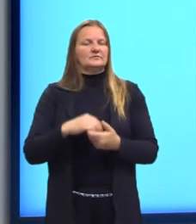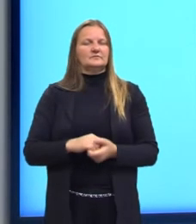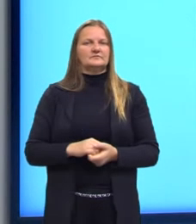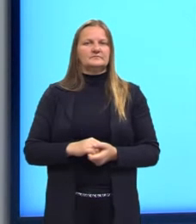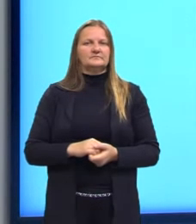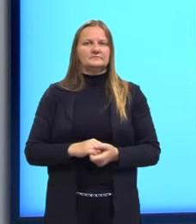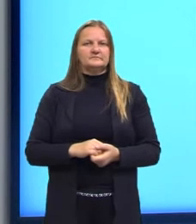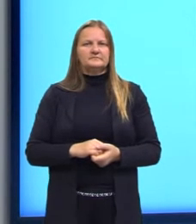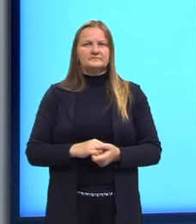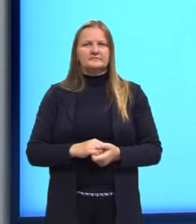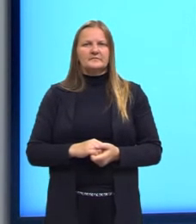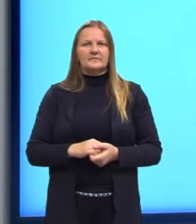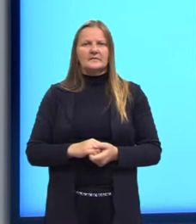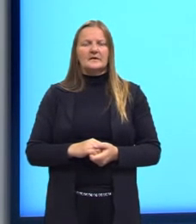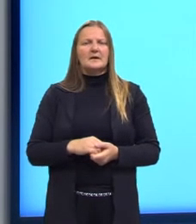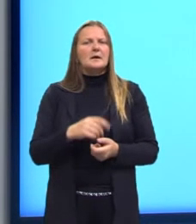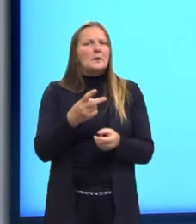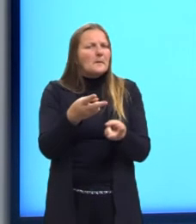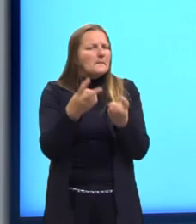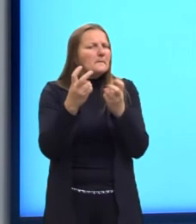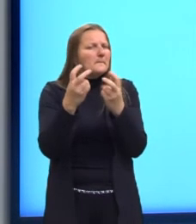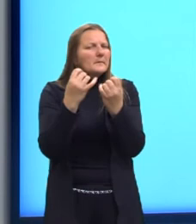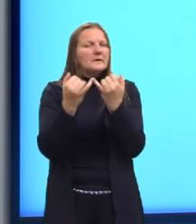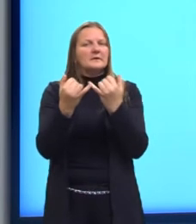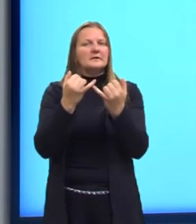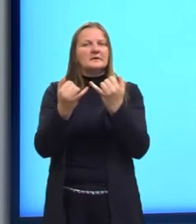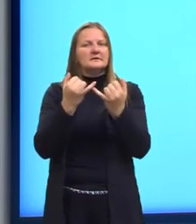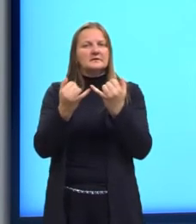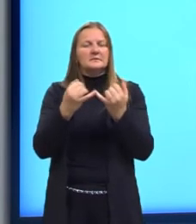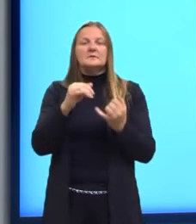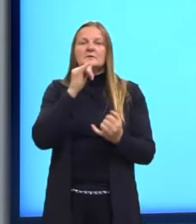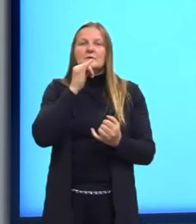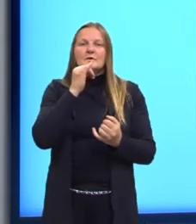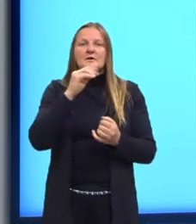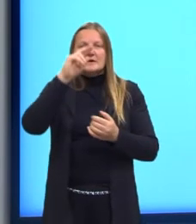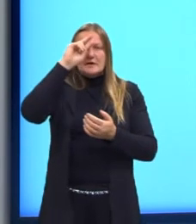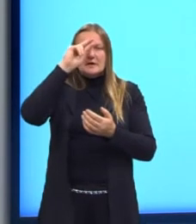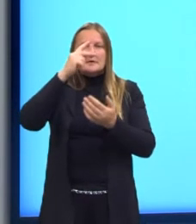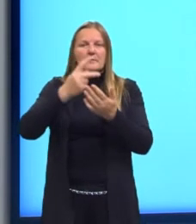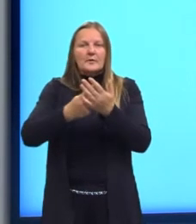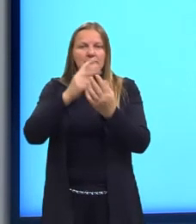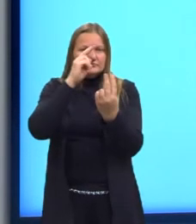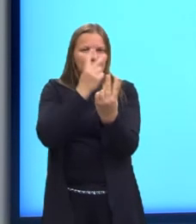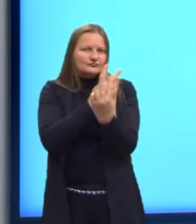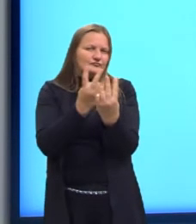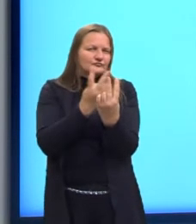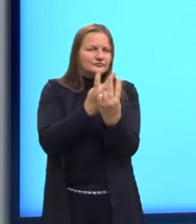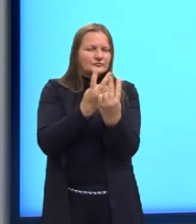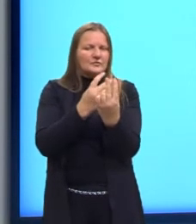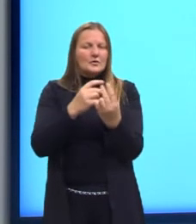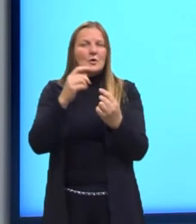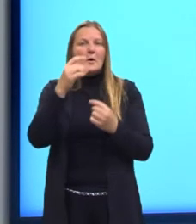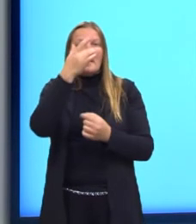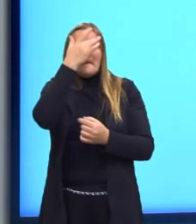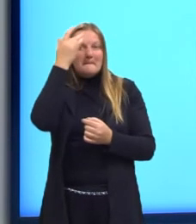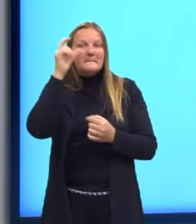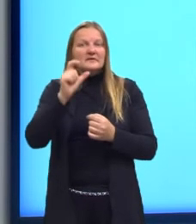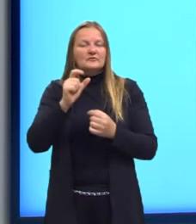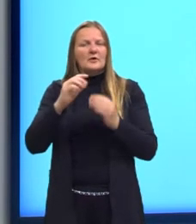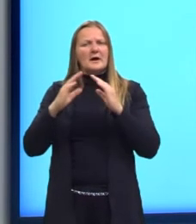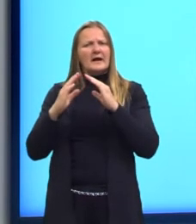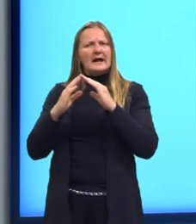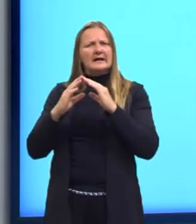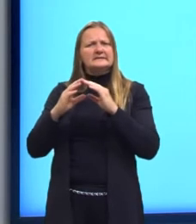dois tomemos como exemplo uma situação hipotética na qual um sujeito que reside na periferia